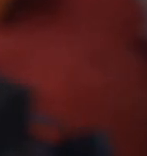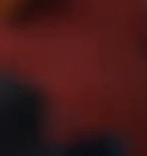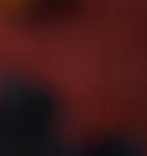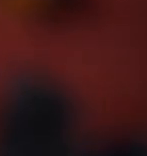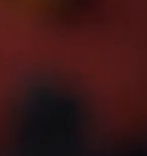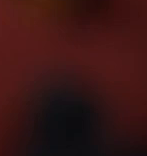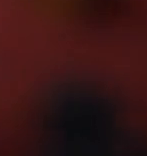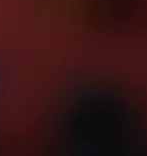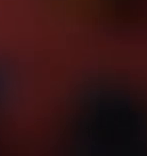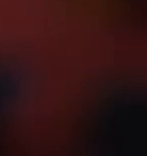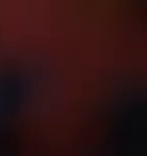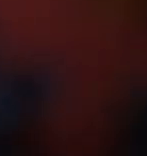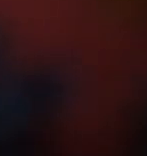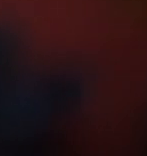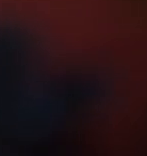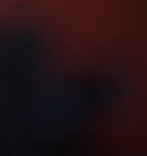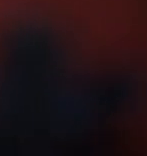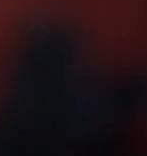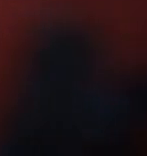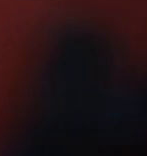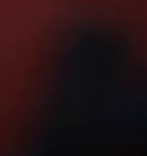E aí